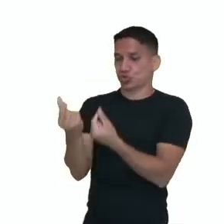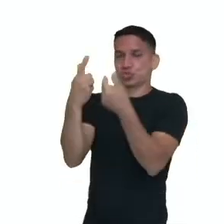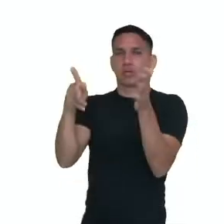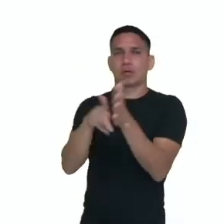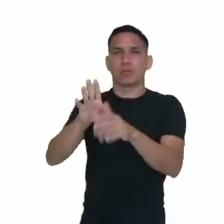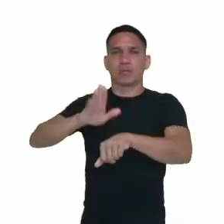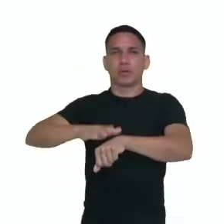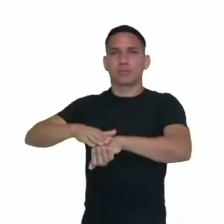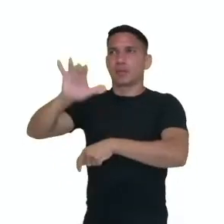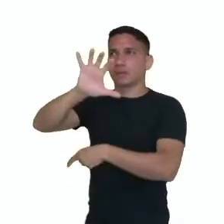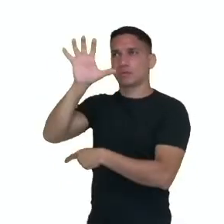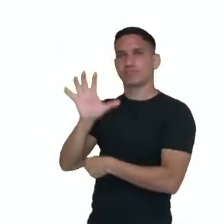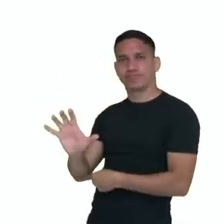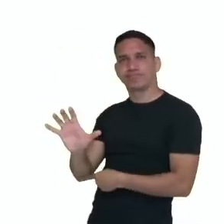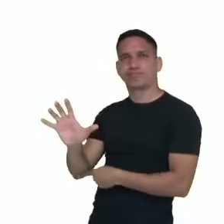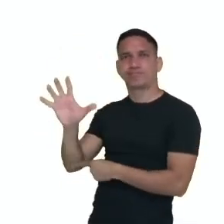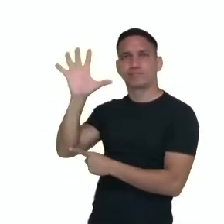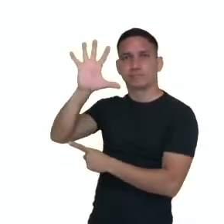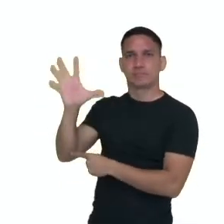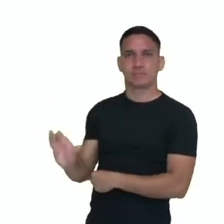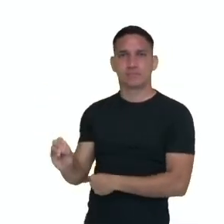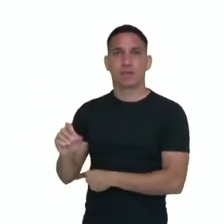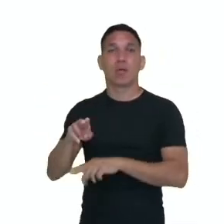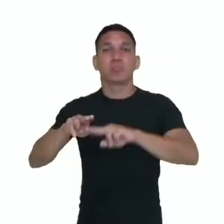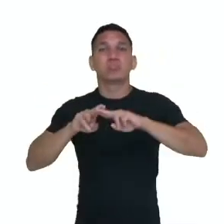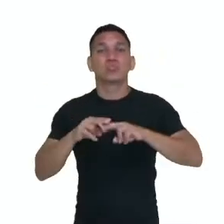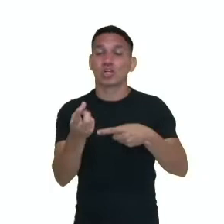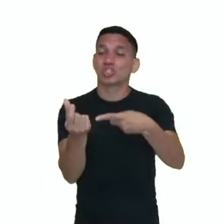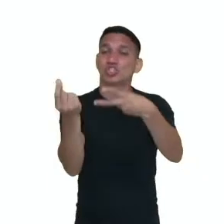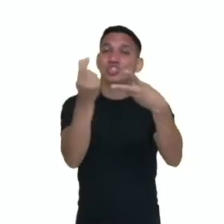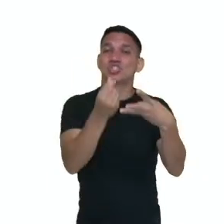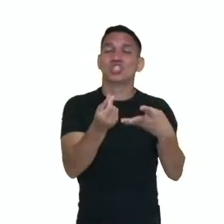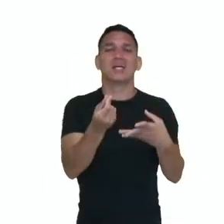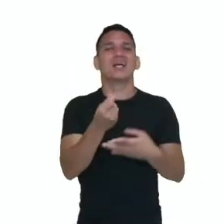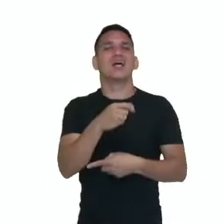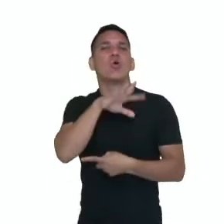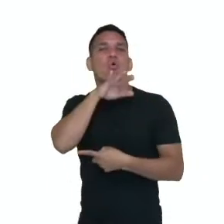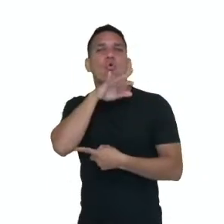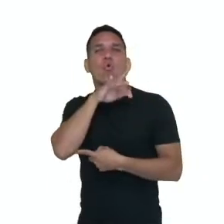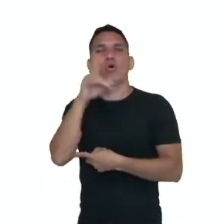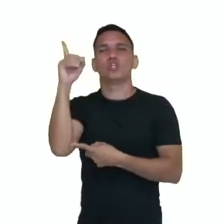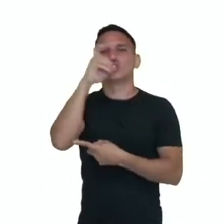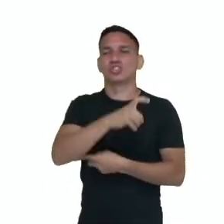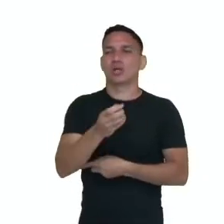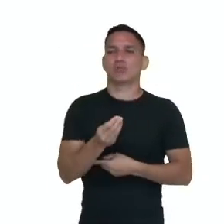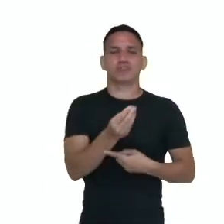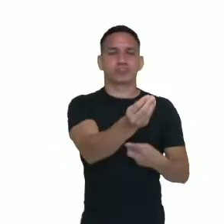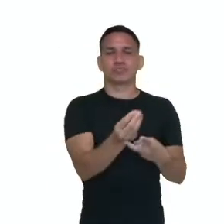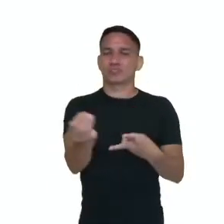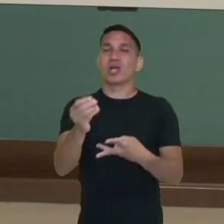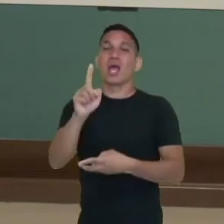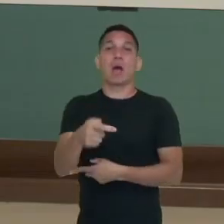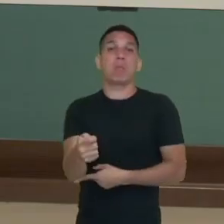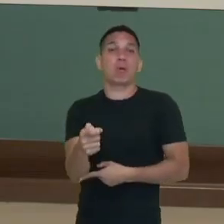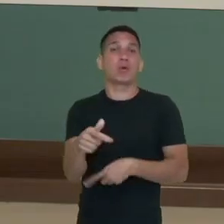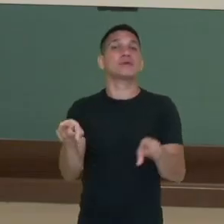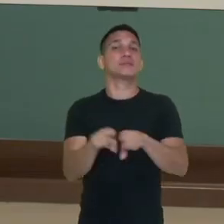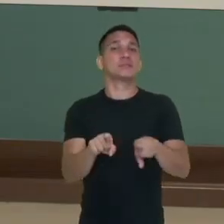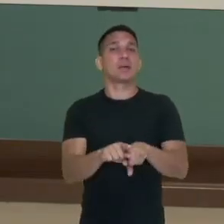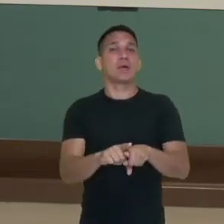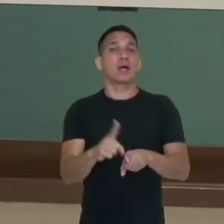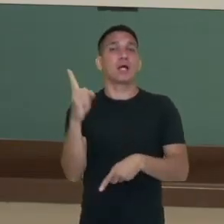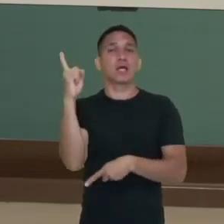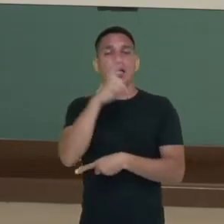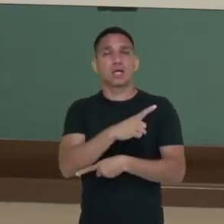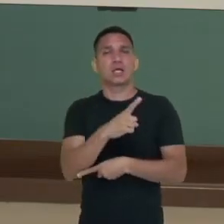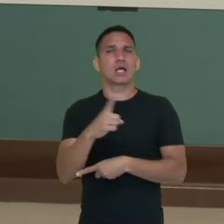nesse continente. Então, essa riqueza ela é mal distribuída, inclusive. Ela é pouca e já, mesmo assim, é mal distribuída